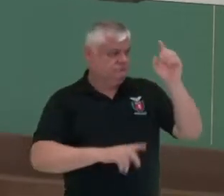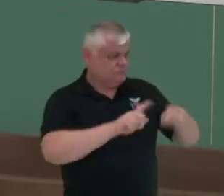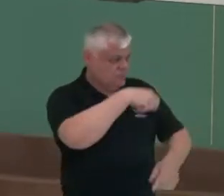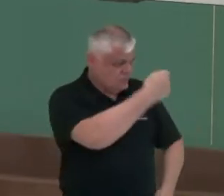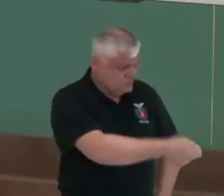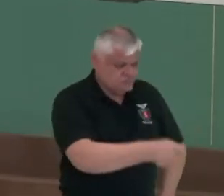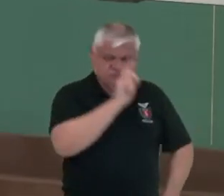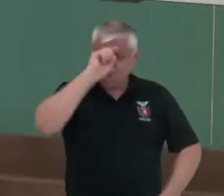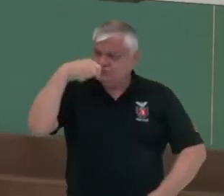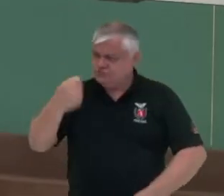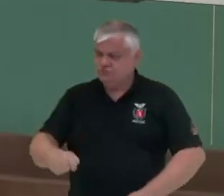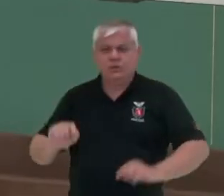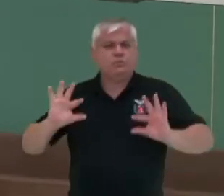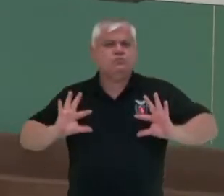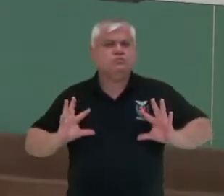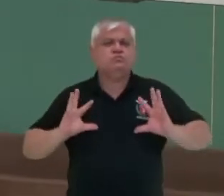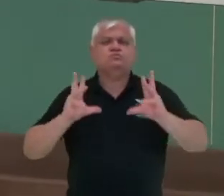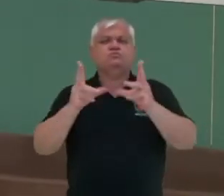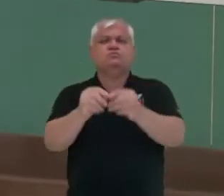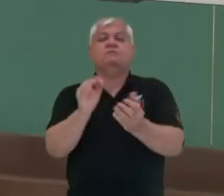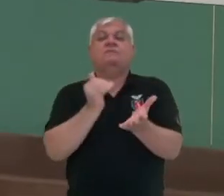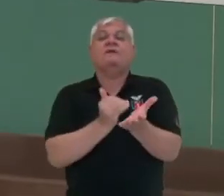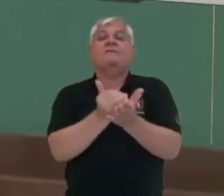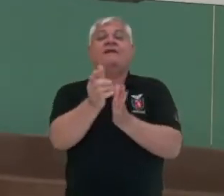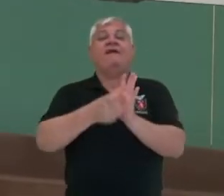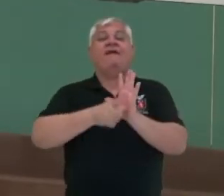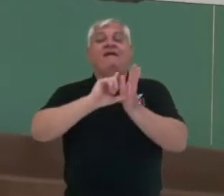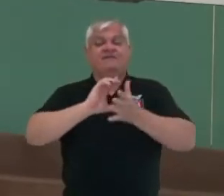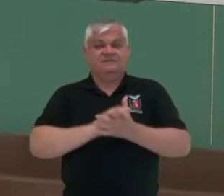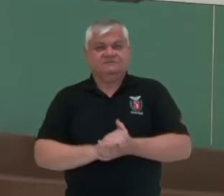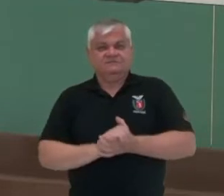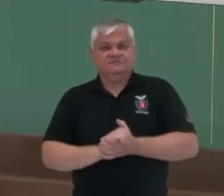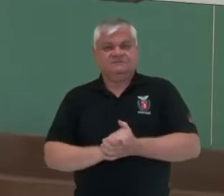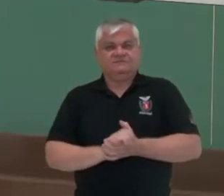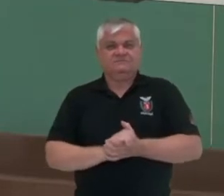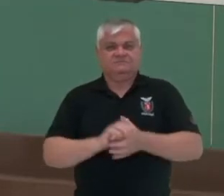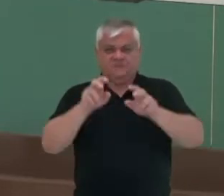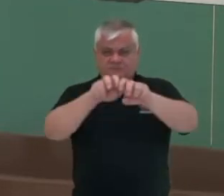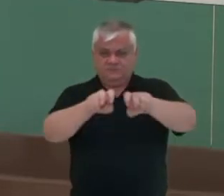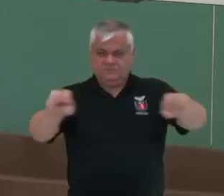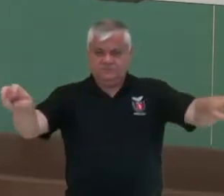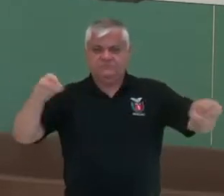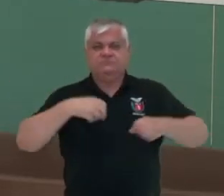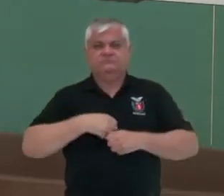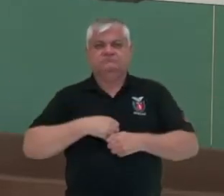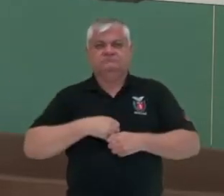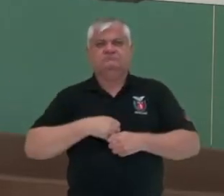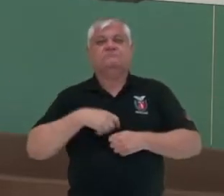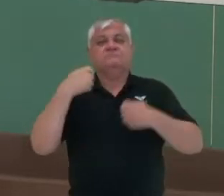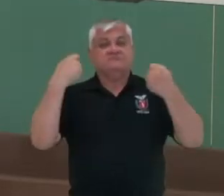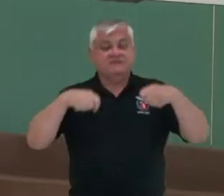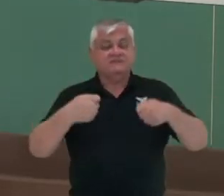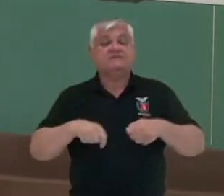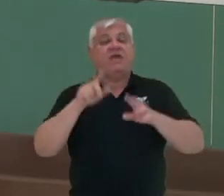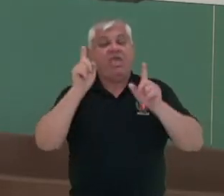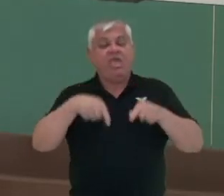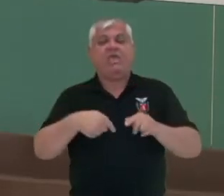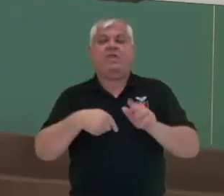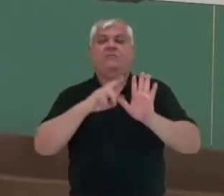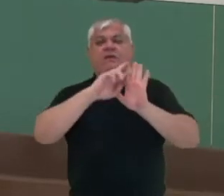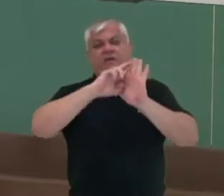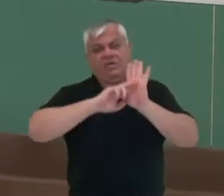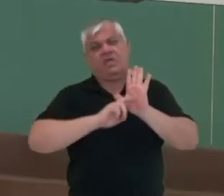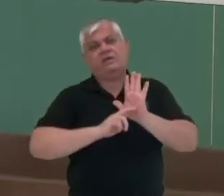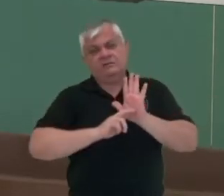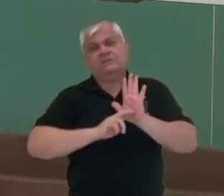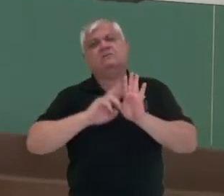os espectadores, para as pessoas que estão naquele ambiente, tá? Então, por mais que a professora, se não tiver ninguém, é uma regra, é